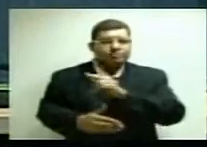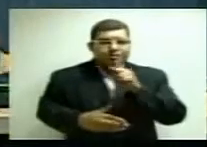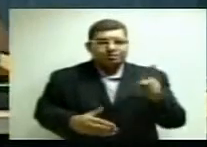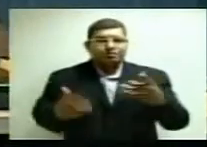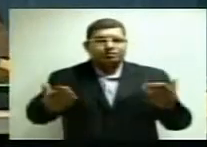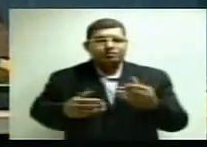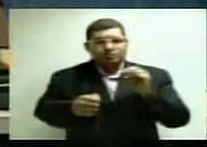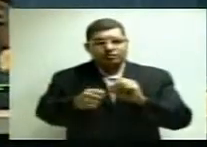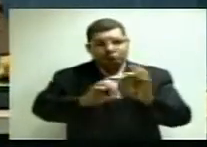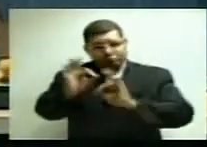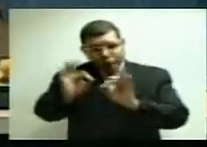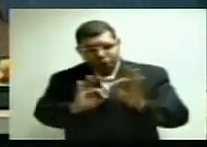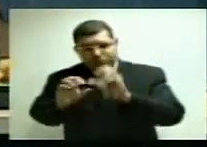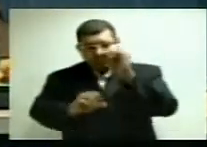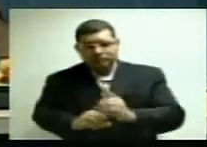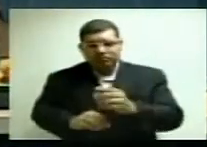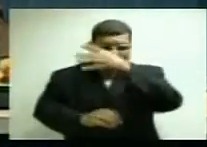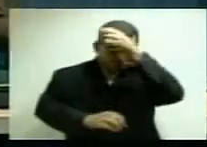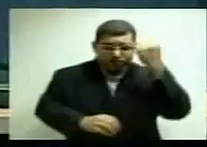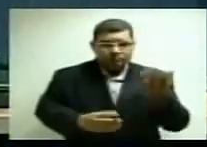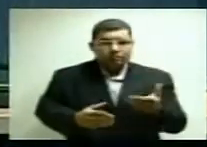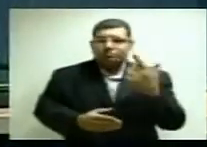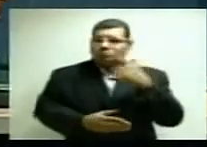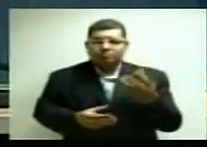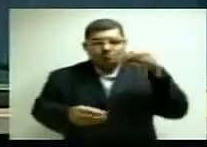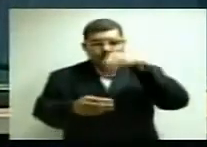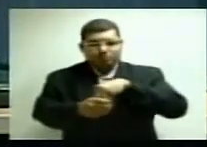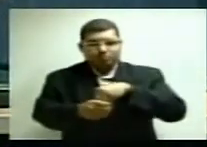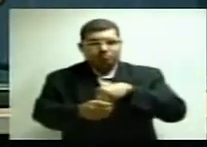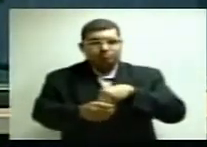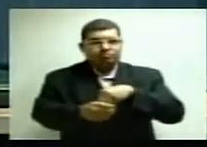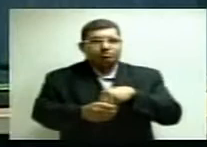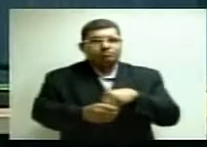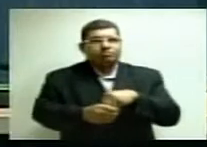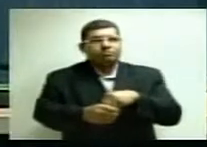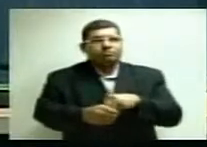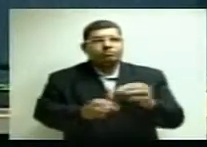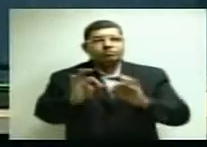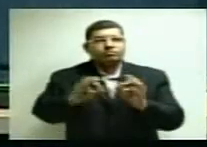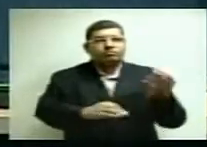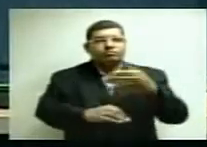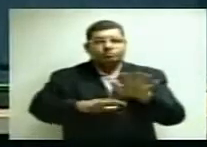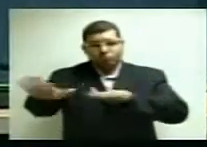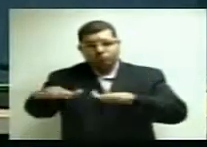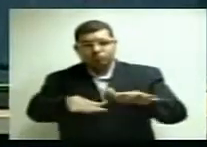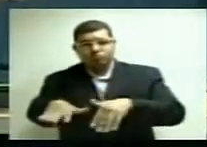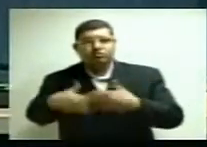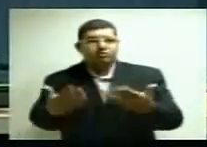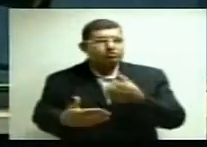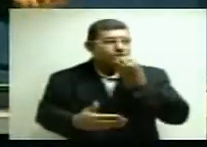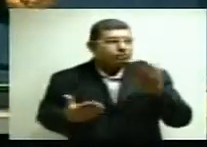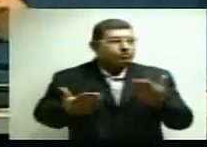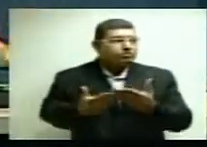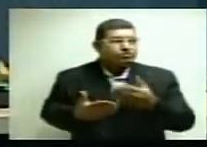Prefeitura fez o plano diretor da cidade de Manaus e não incluiu no plano diretor um plano diretor de mobilidade urbana.